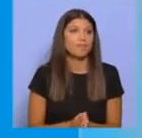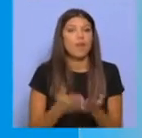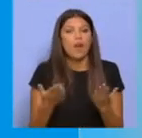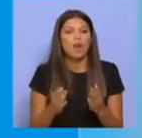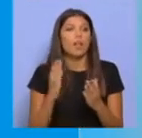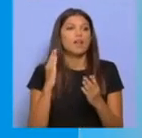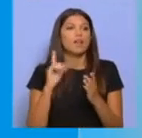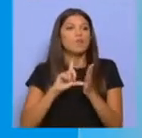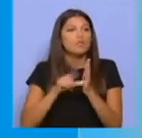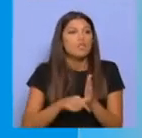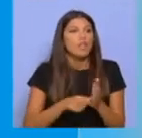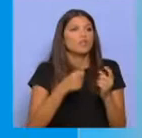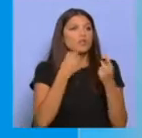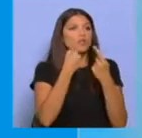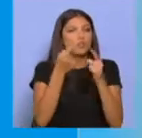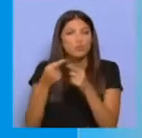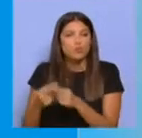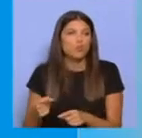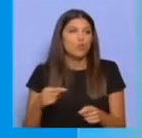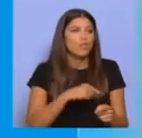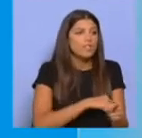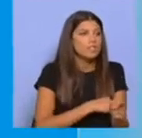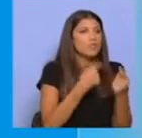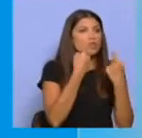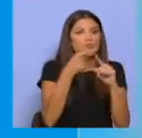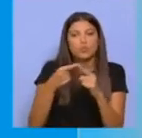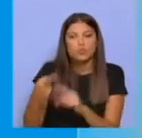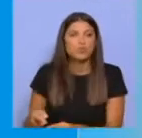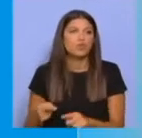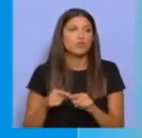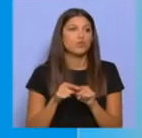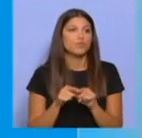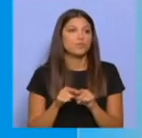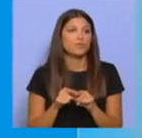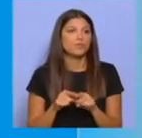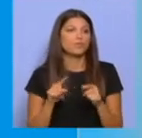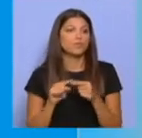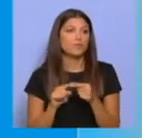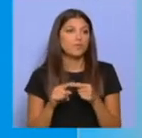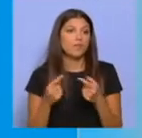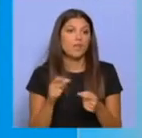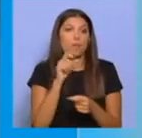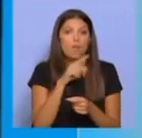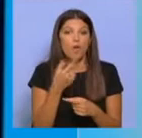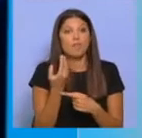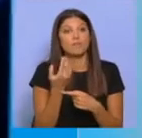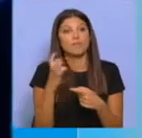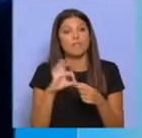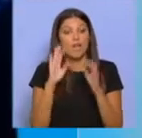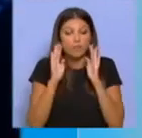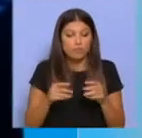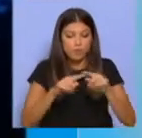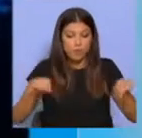curso, não é? Na elaboração da vacina, na ótica economicista de um laboratório, poderá olhar esta como